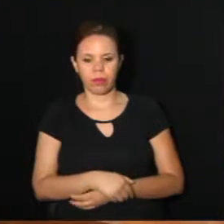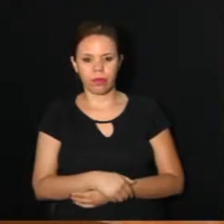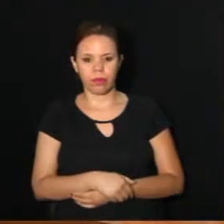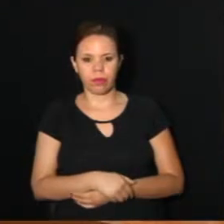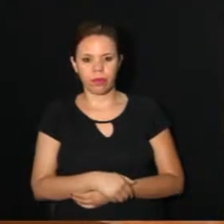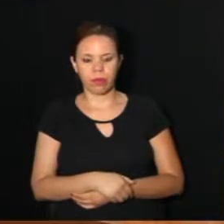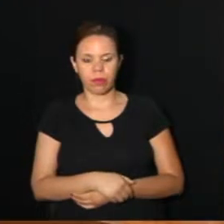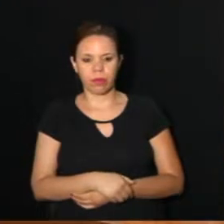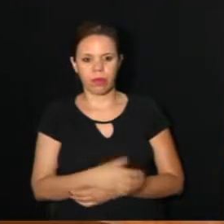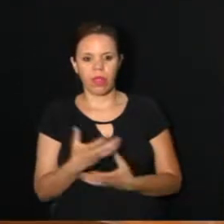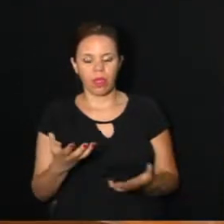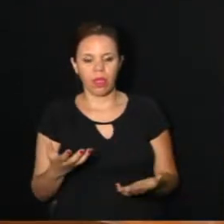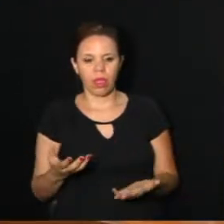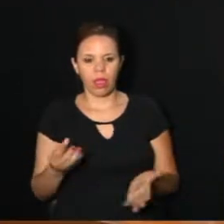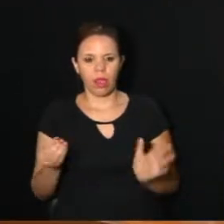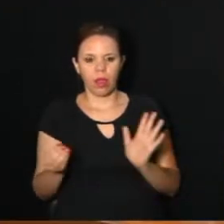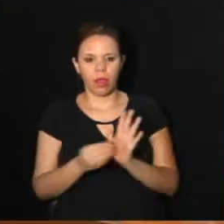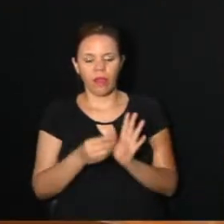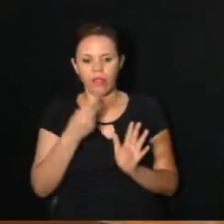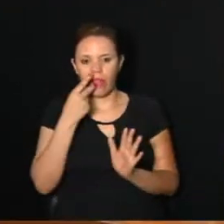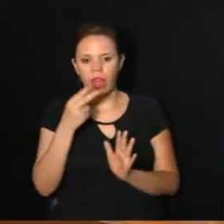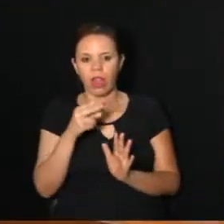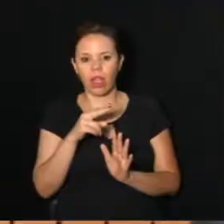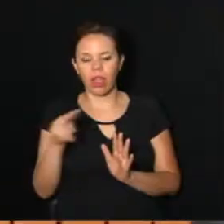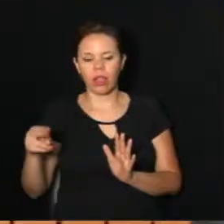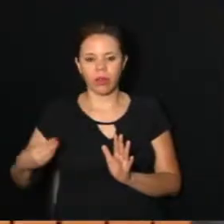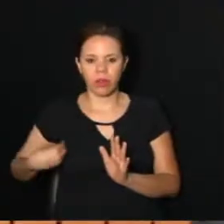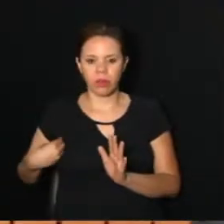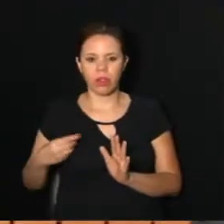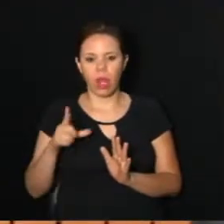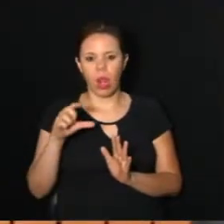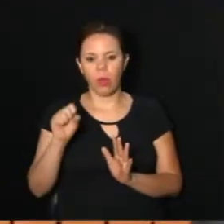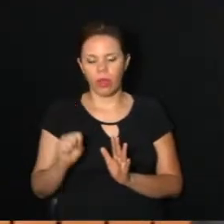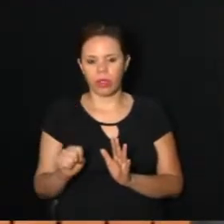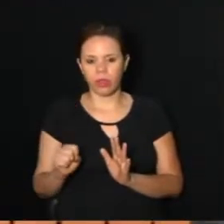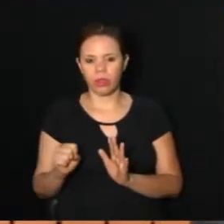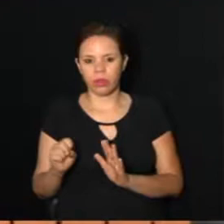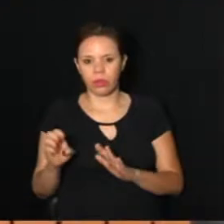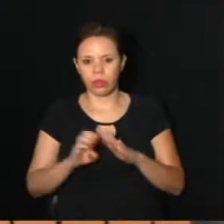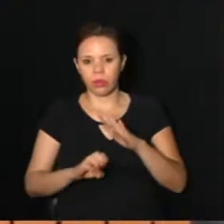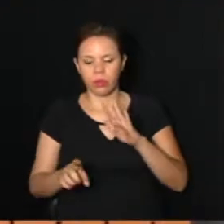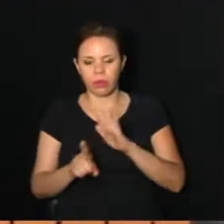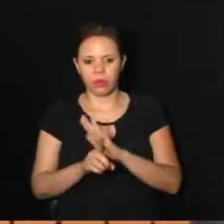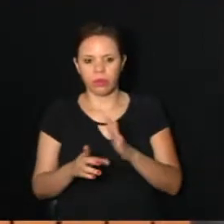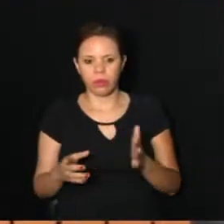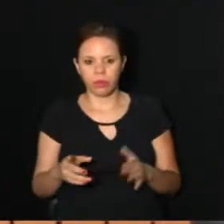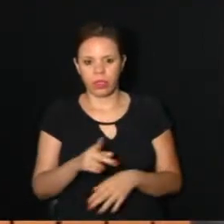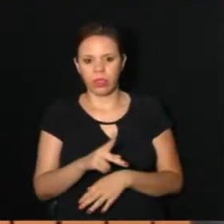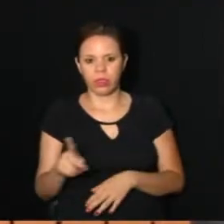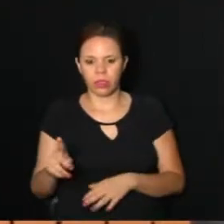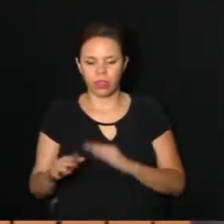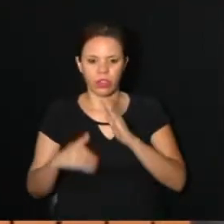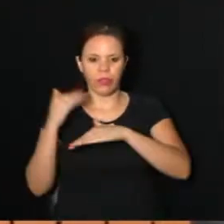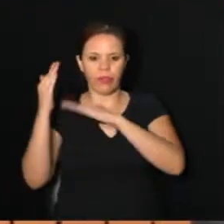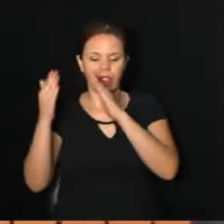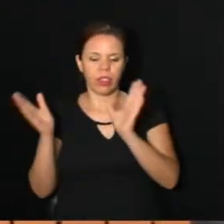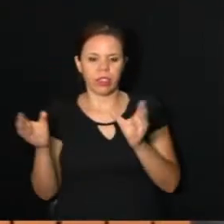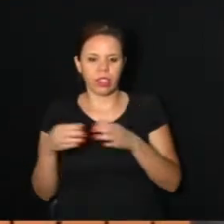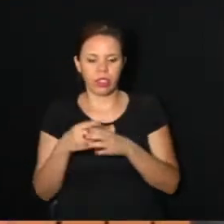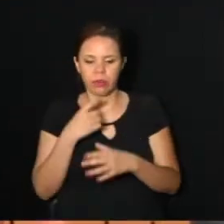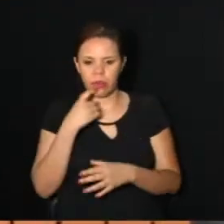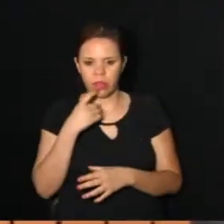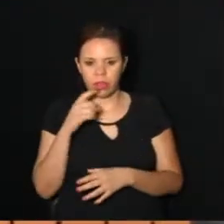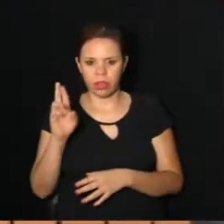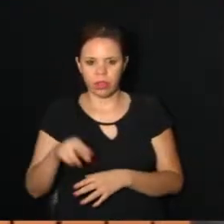Enquanto isso, eu quero registrar a presença aqui do Luiz Picoloto, empresário e presidente do Avança Campinas, um grupo de empresários que, em razão